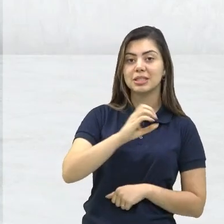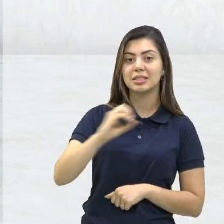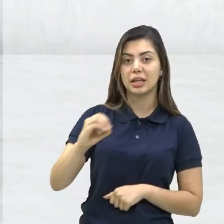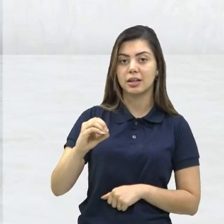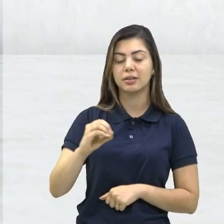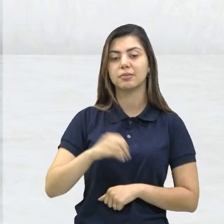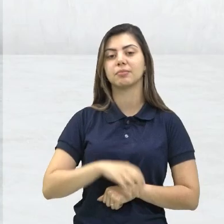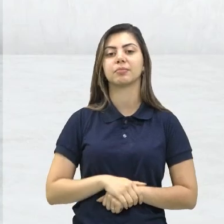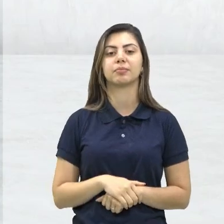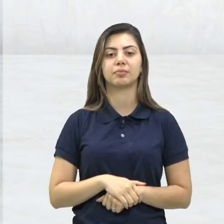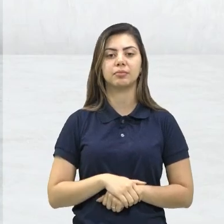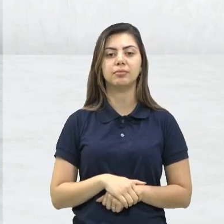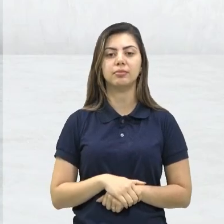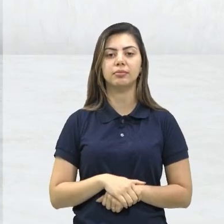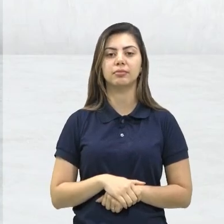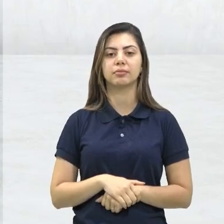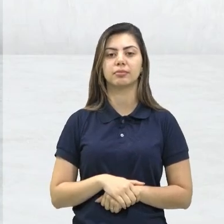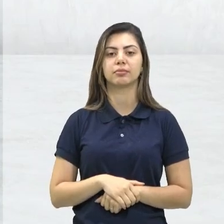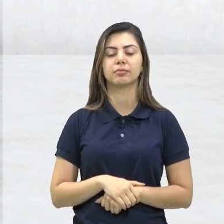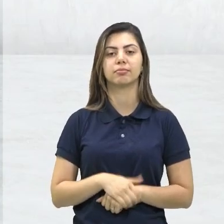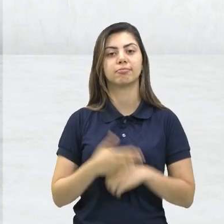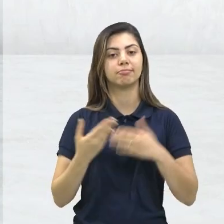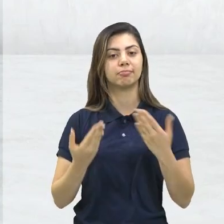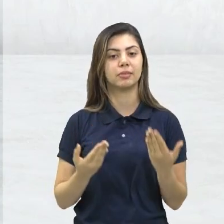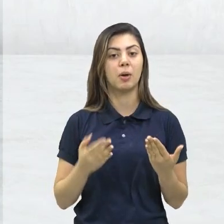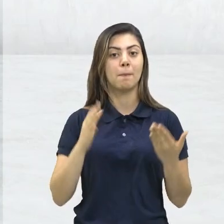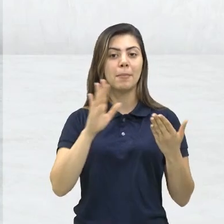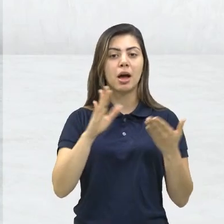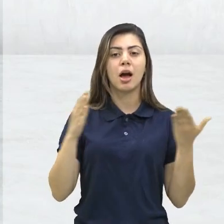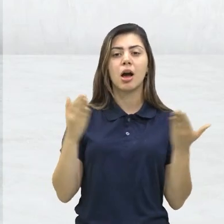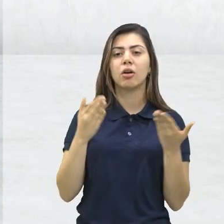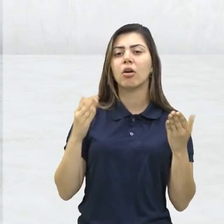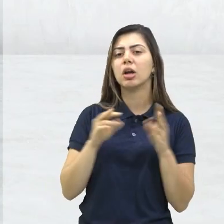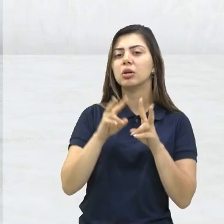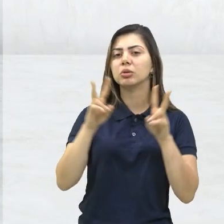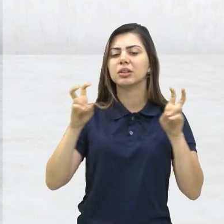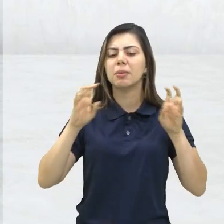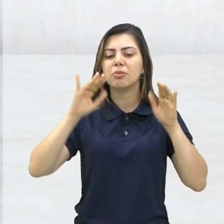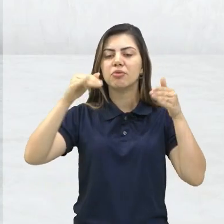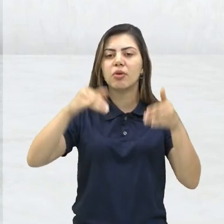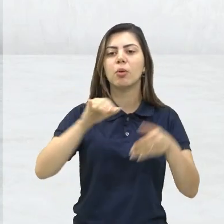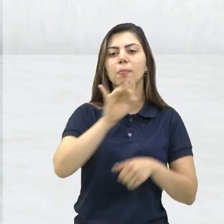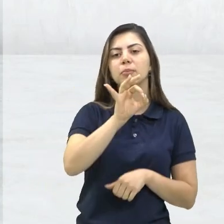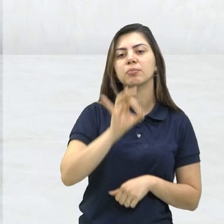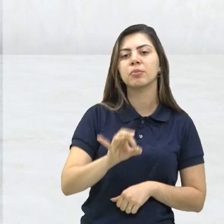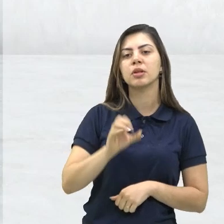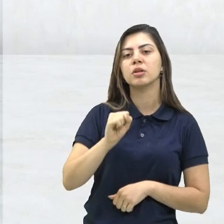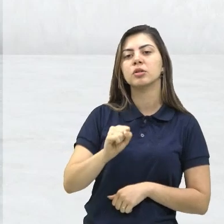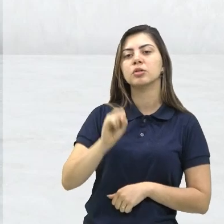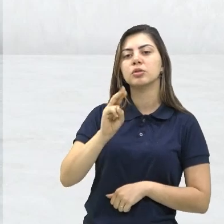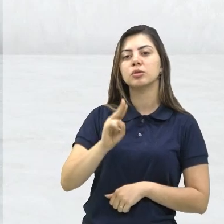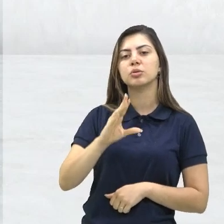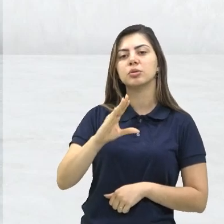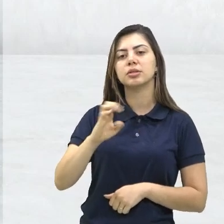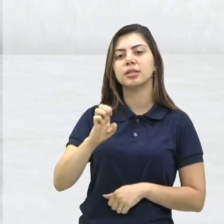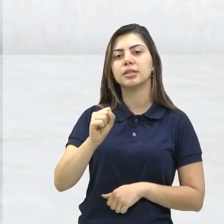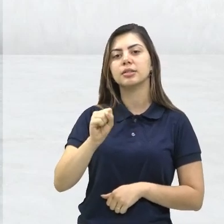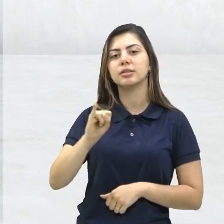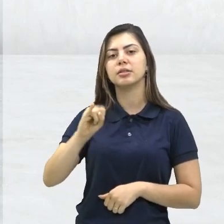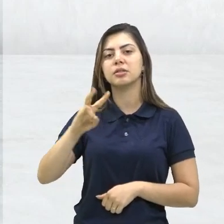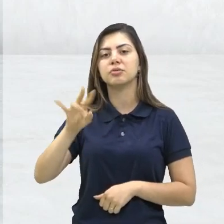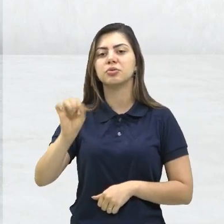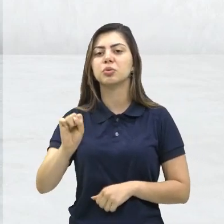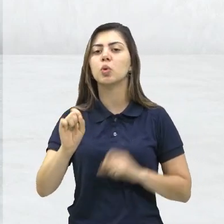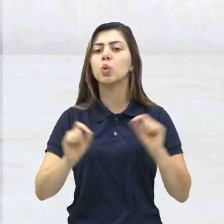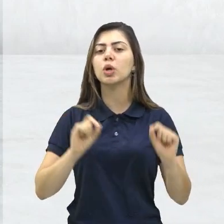bem? Bom, aí vamos tratar de percentuais sucessivos. Mas o que é isso então, hein, professor? Acompanha só.